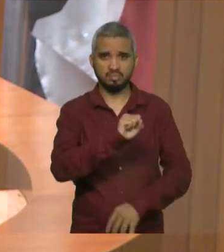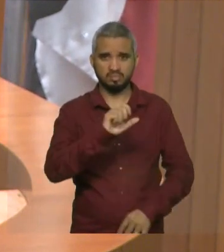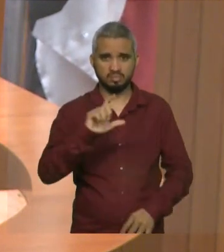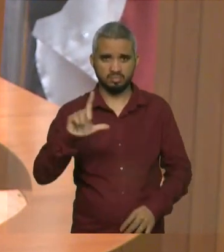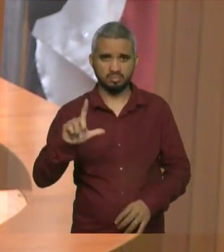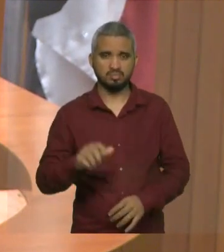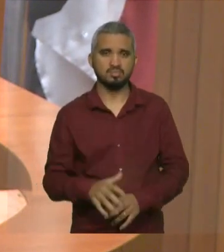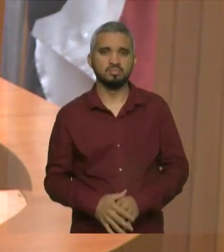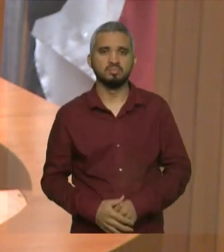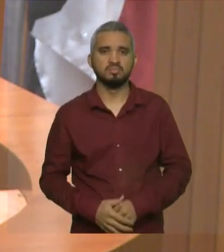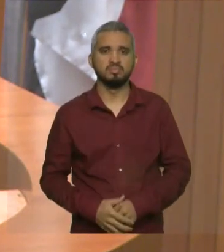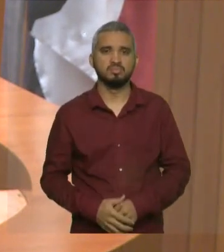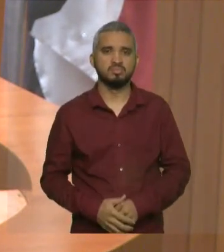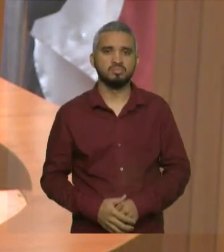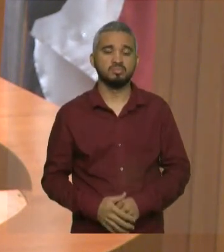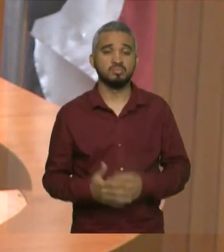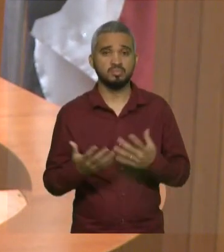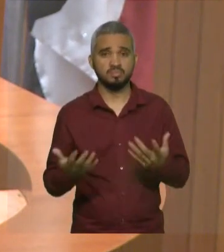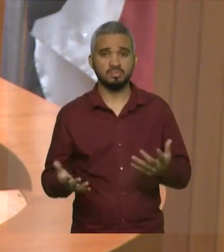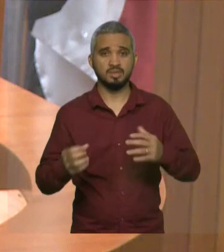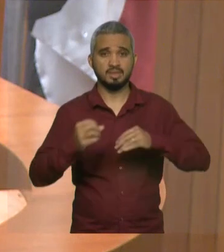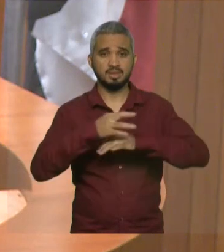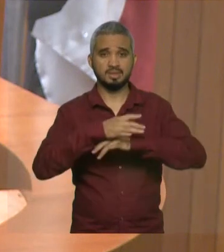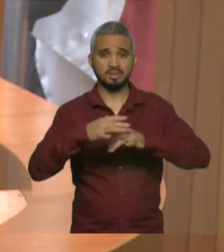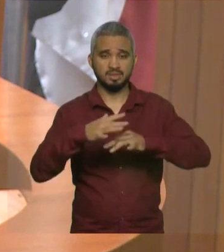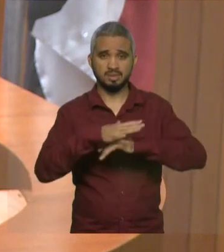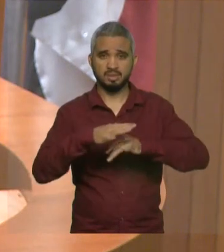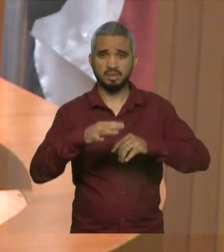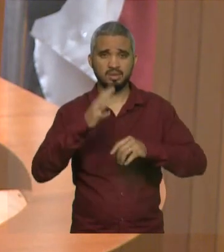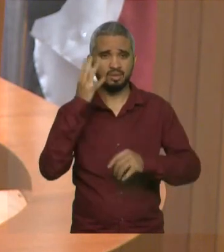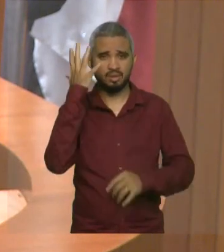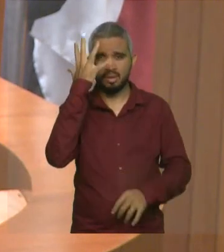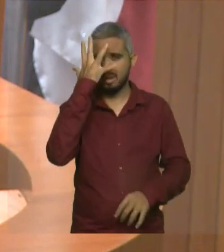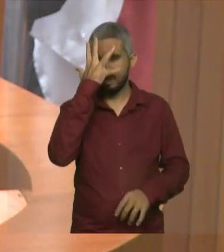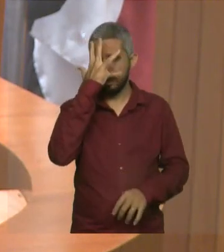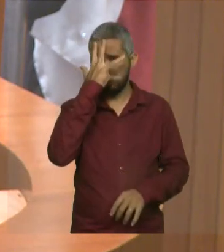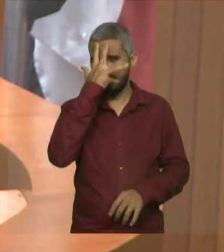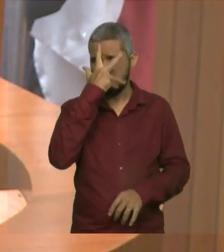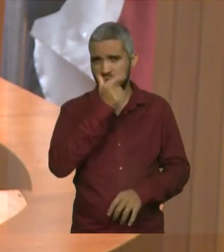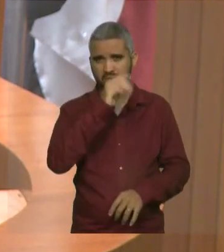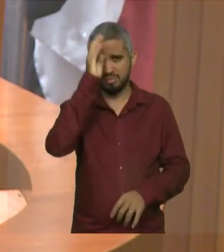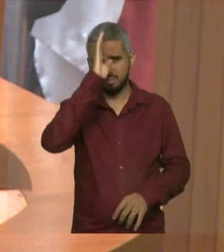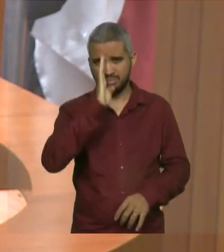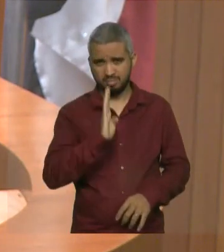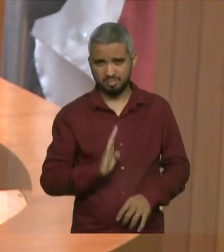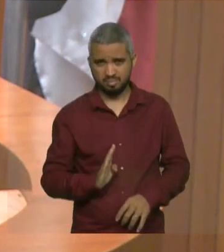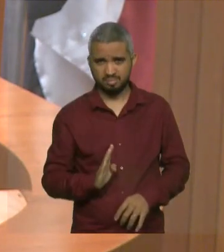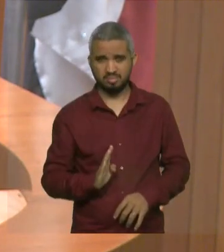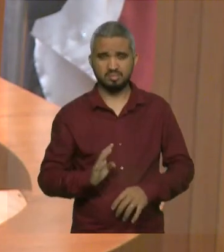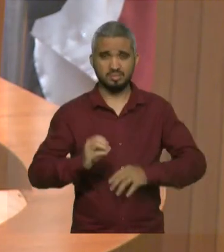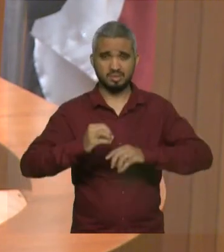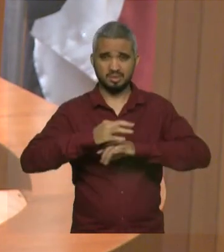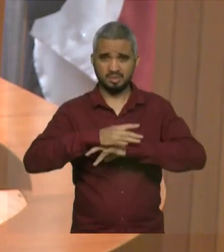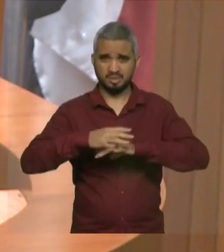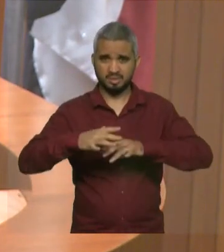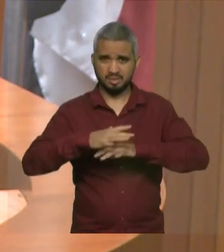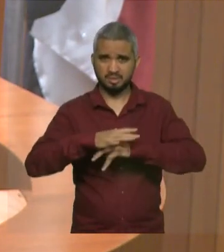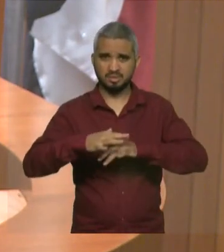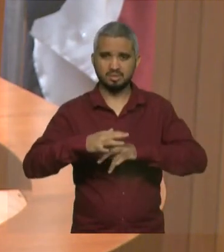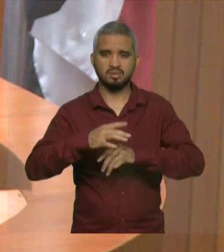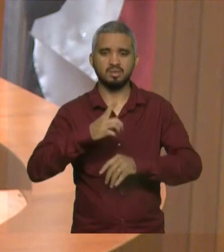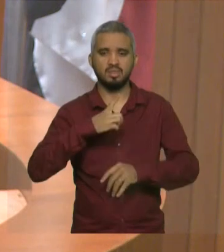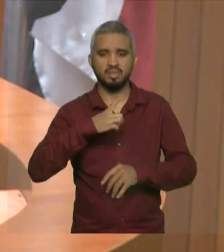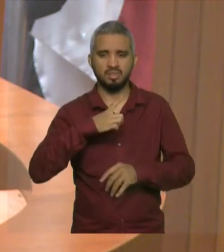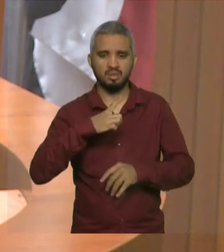uma das cidades maravilhas do nosso país. É uma cidade que tem seus